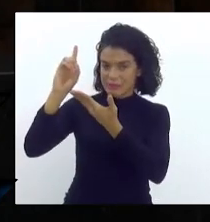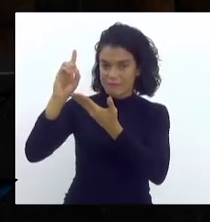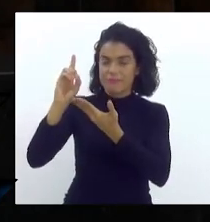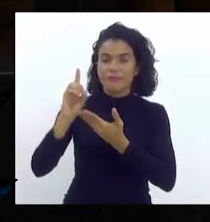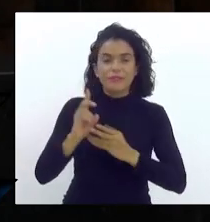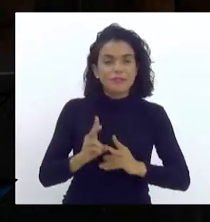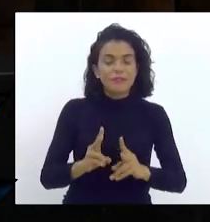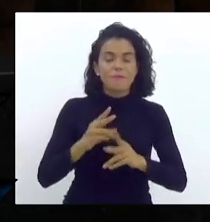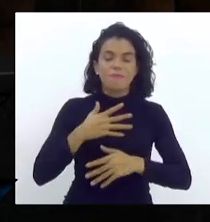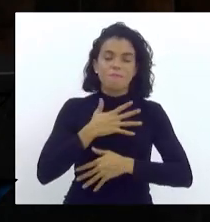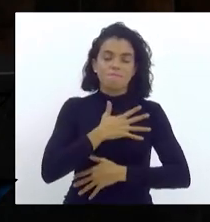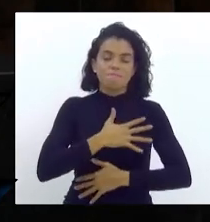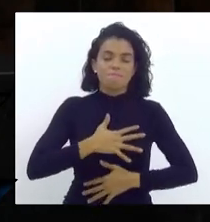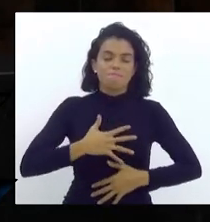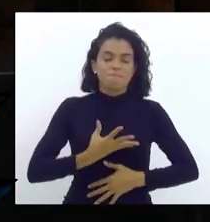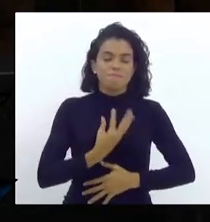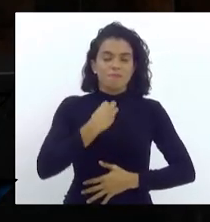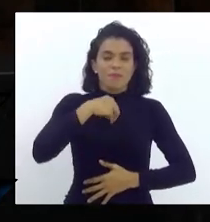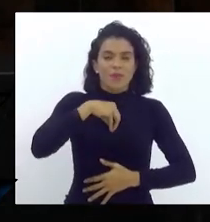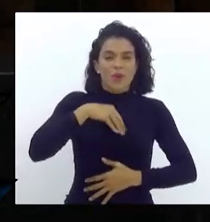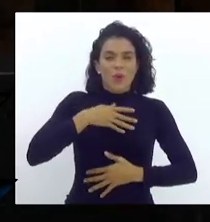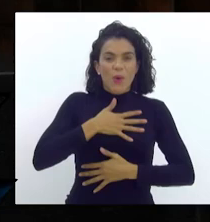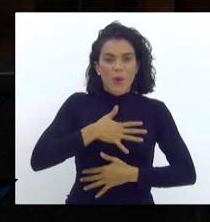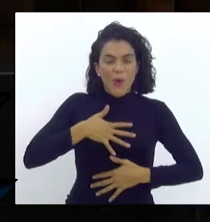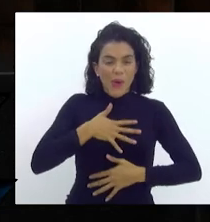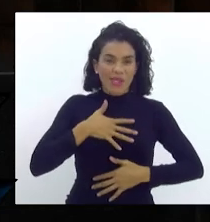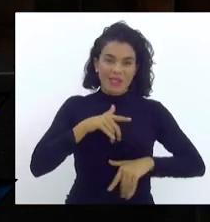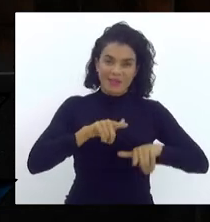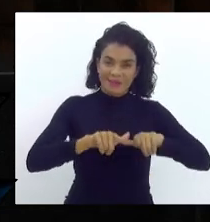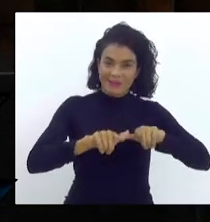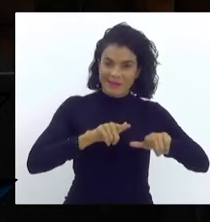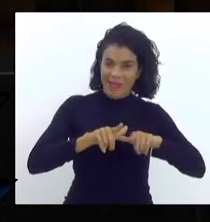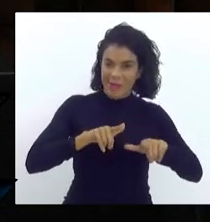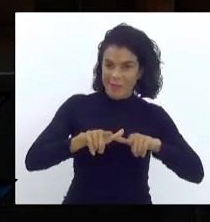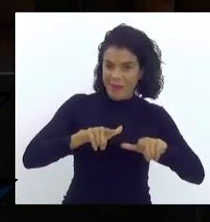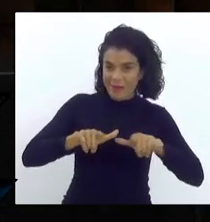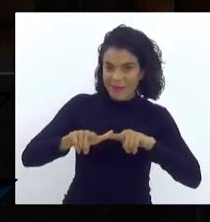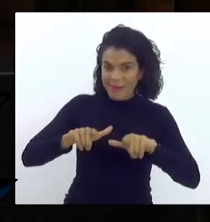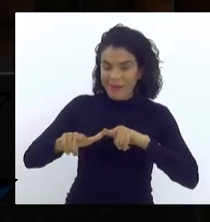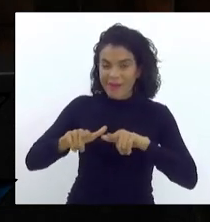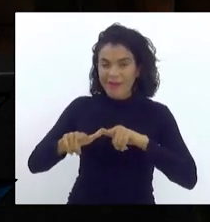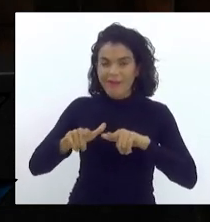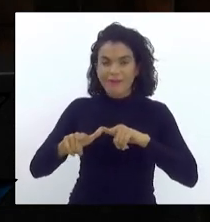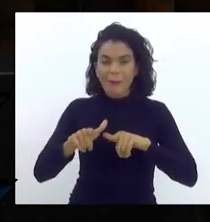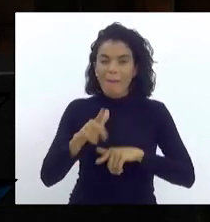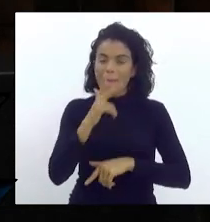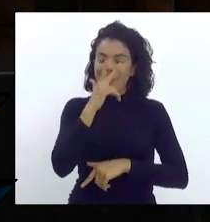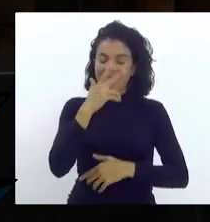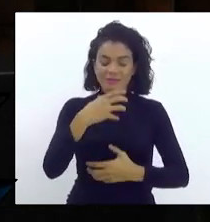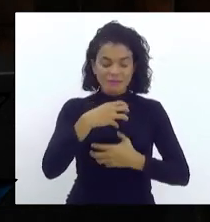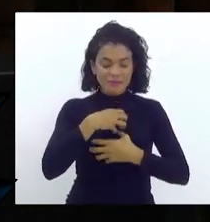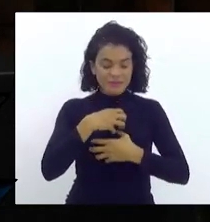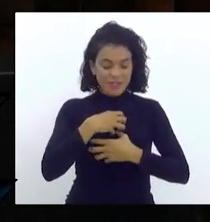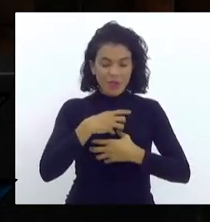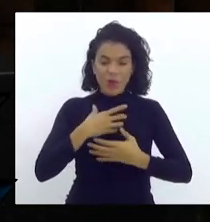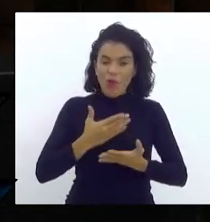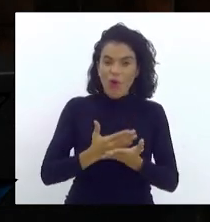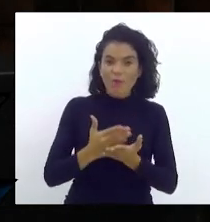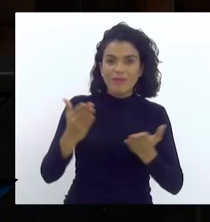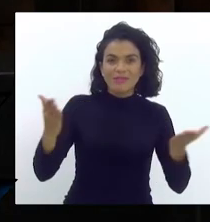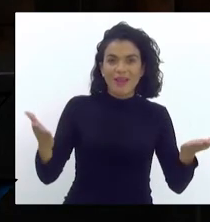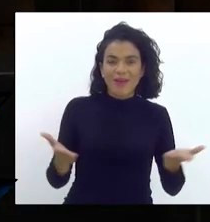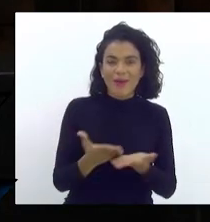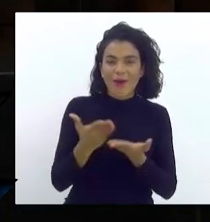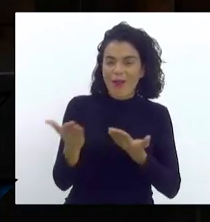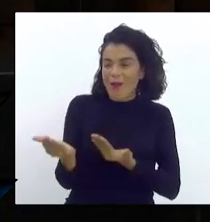mesma satisfação de estar trabalhando aqui como se tivesse entrado agora. E noto também